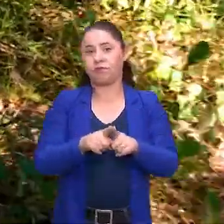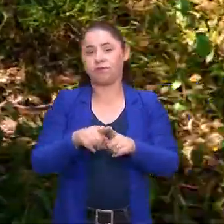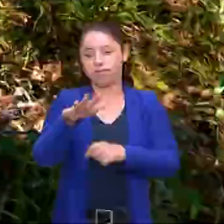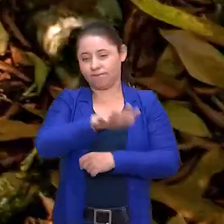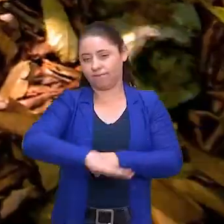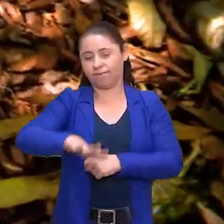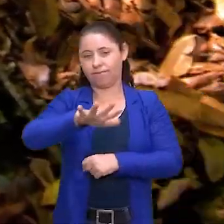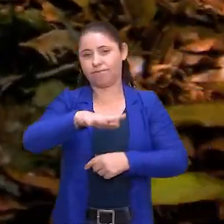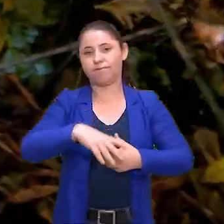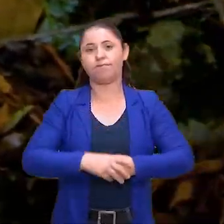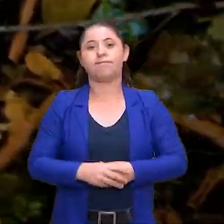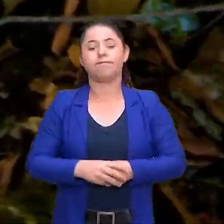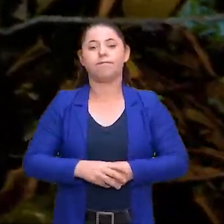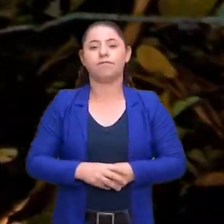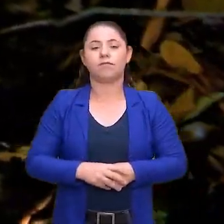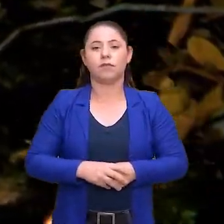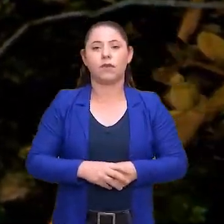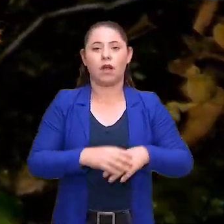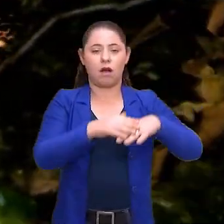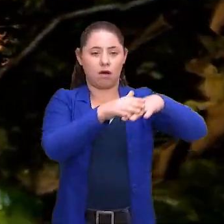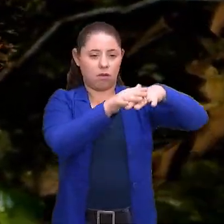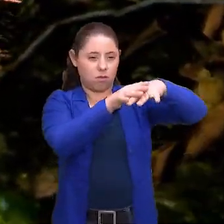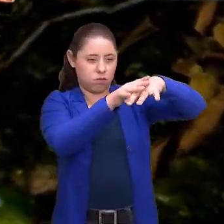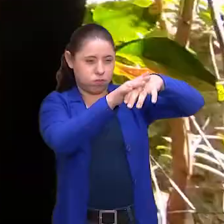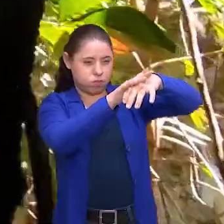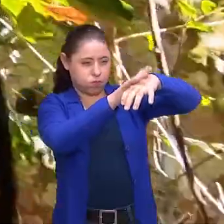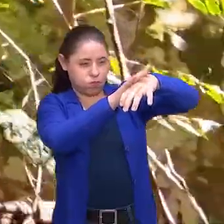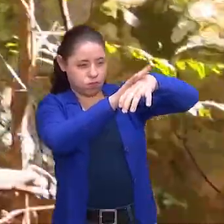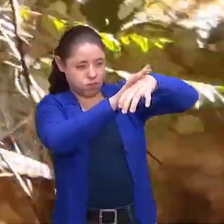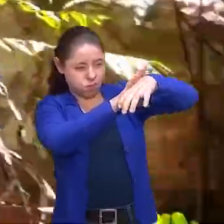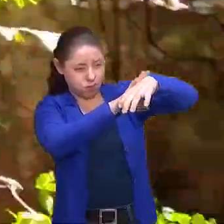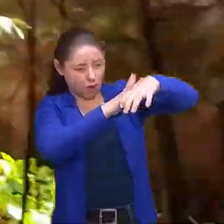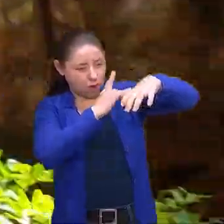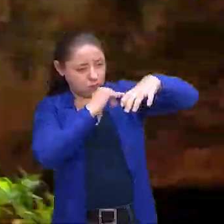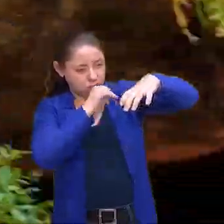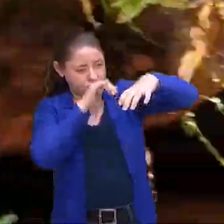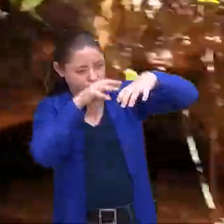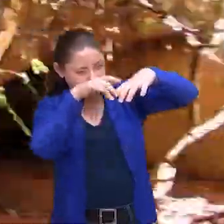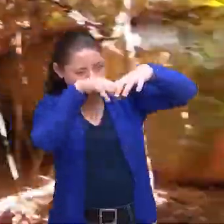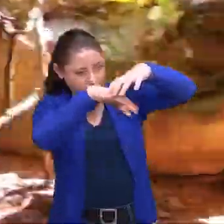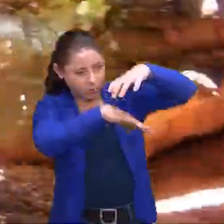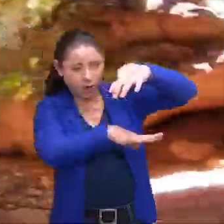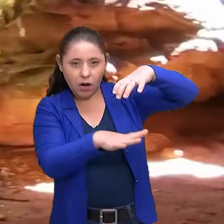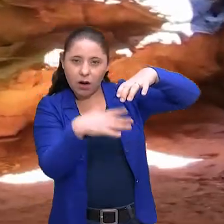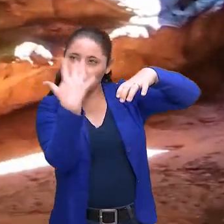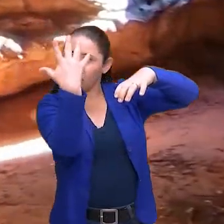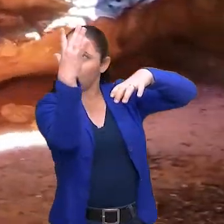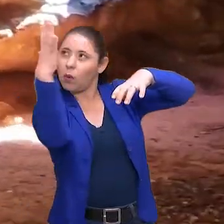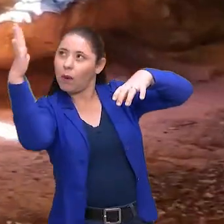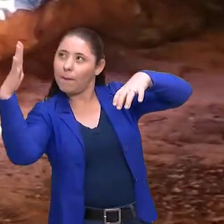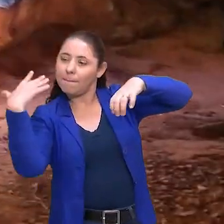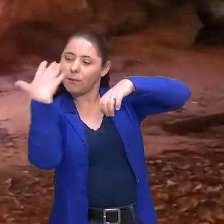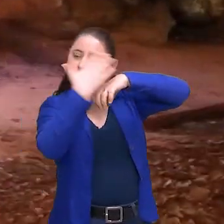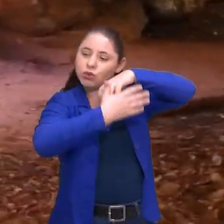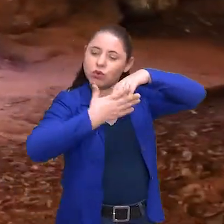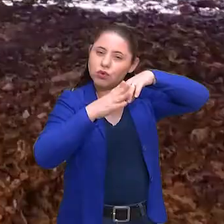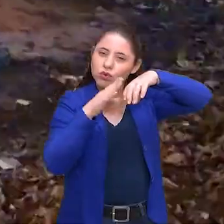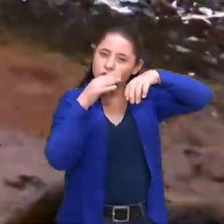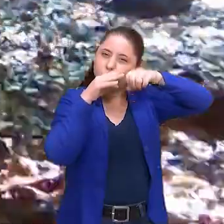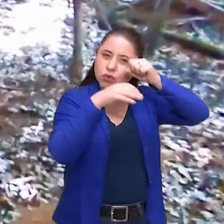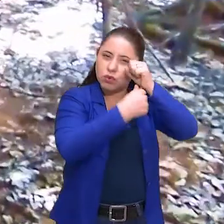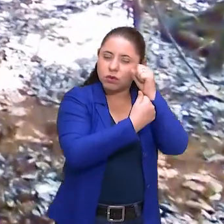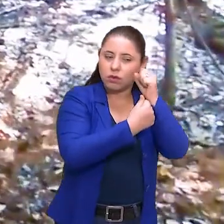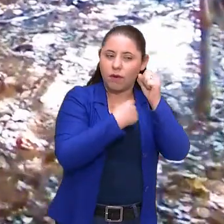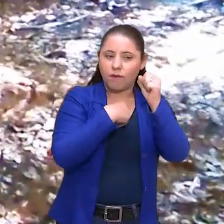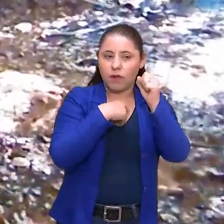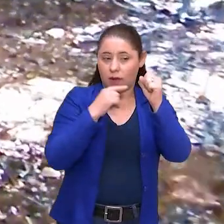em toda a nossa região. Onde grutas ainda estão protegidas pela mata, entre áreas de lavoura e pecuária. Claro que quem